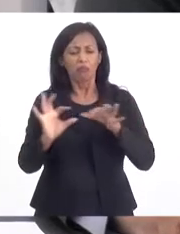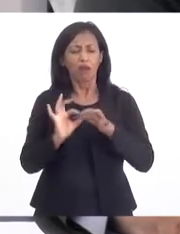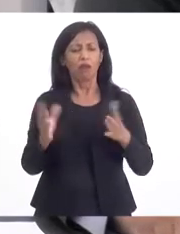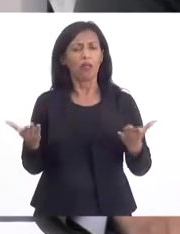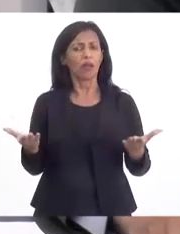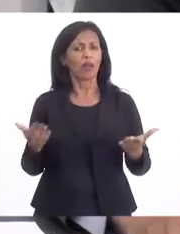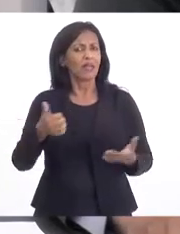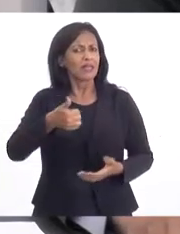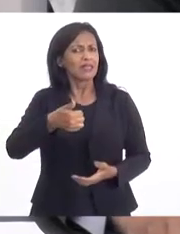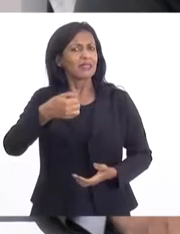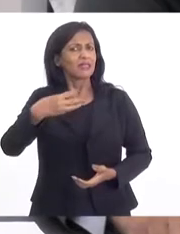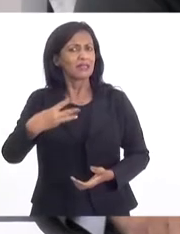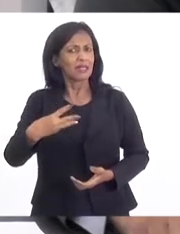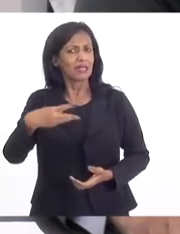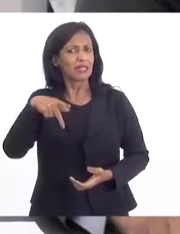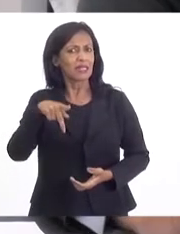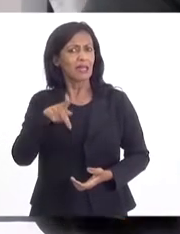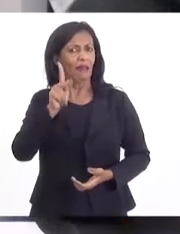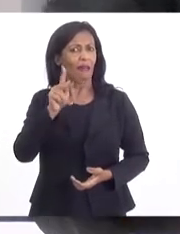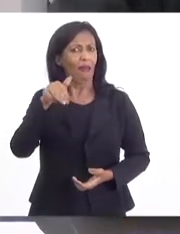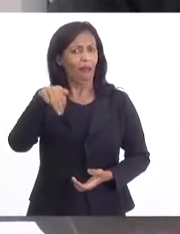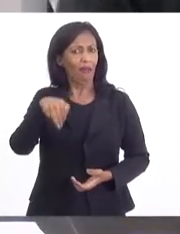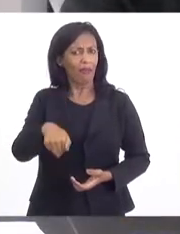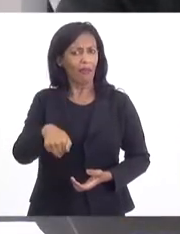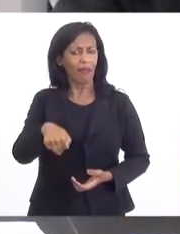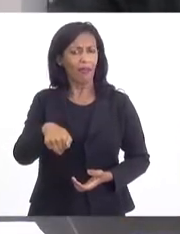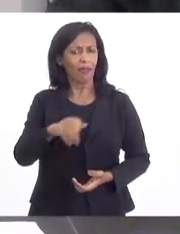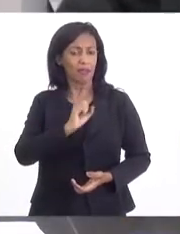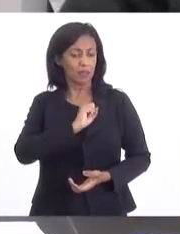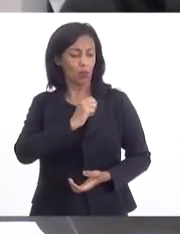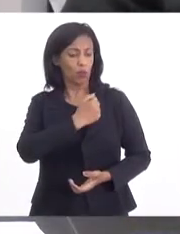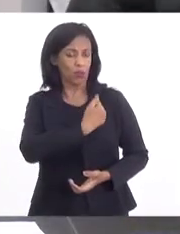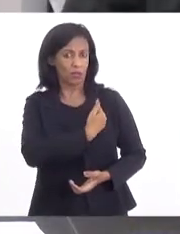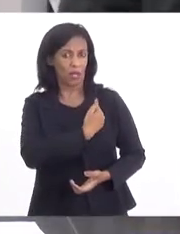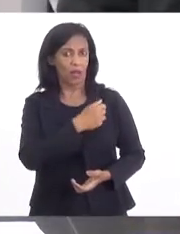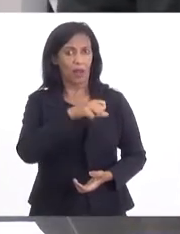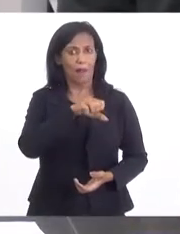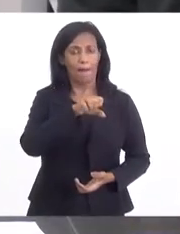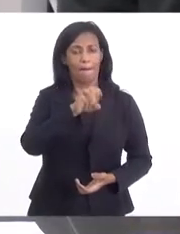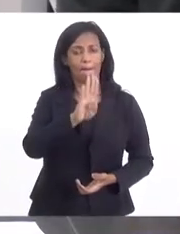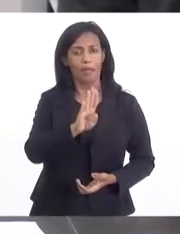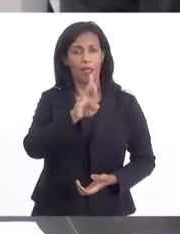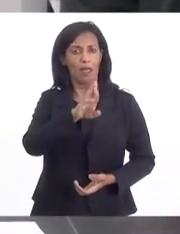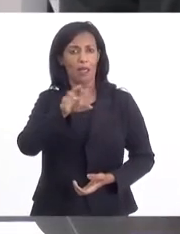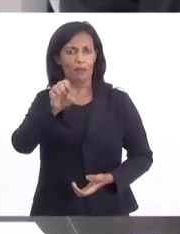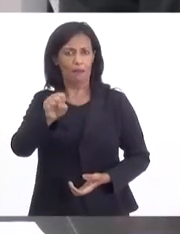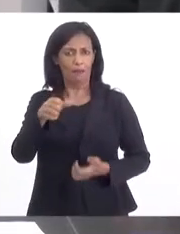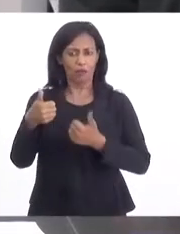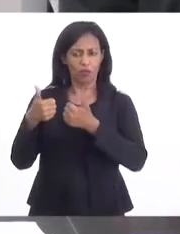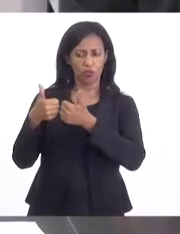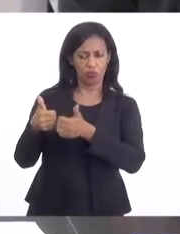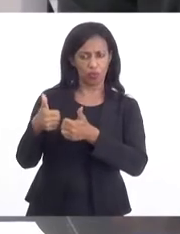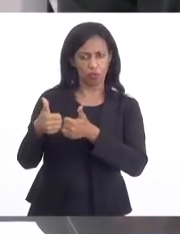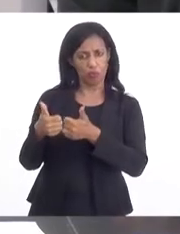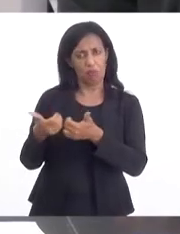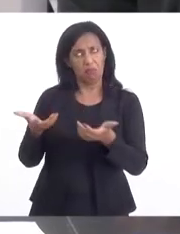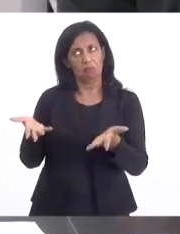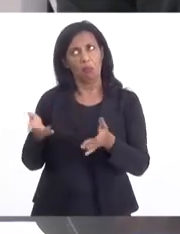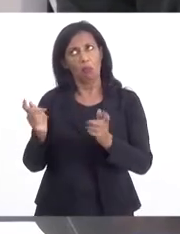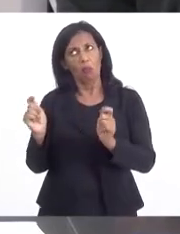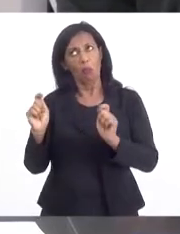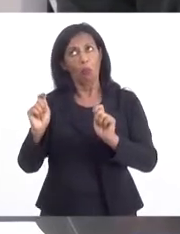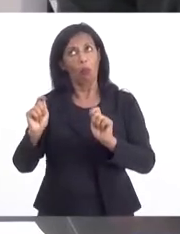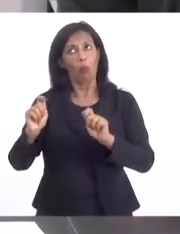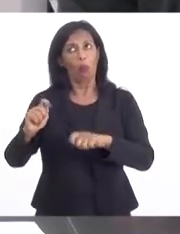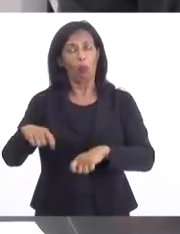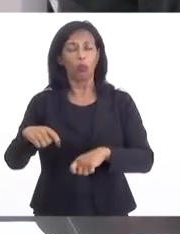Esses 13,5 km de BRS em São Gonçalo possivelmente estará no leito